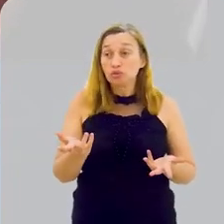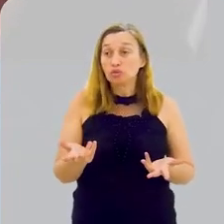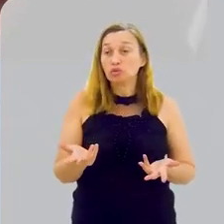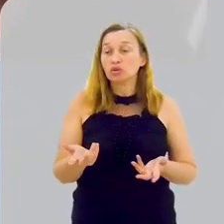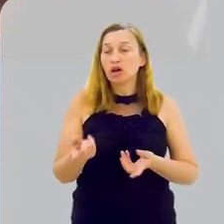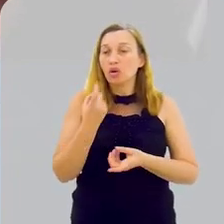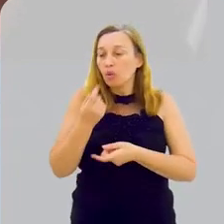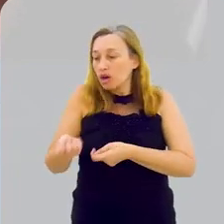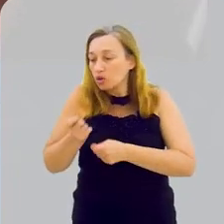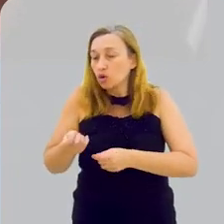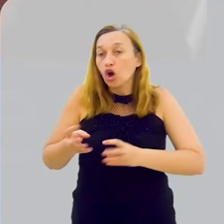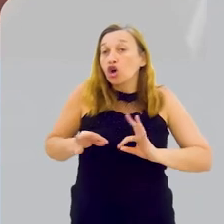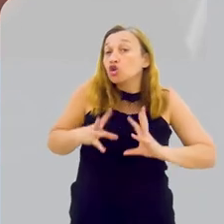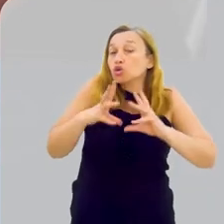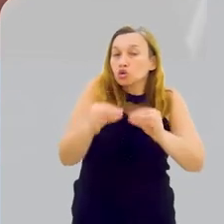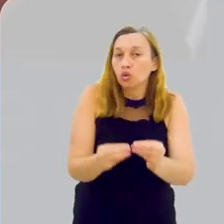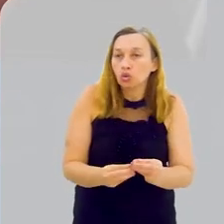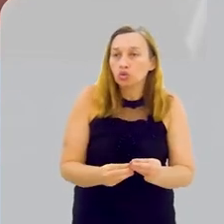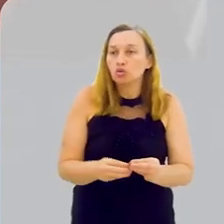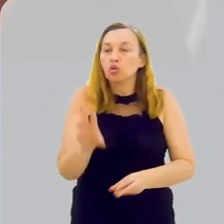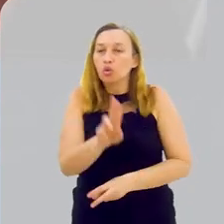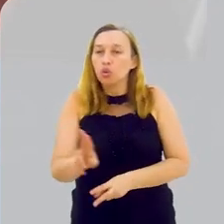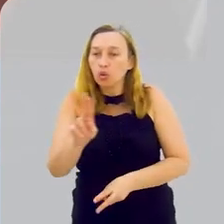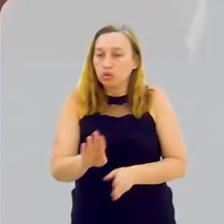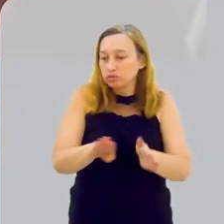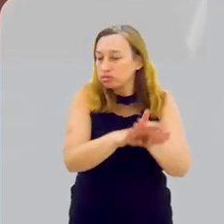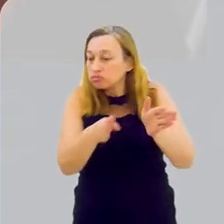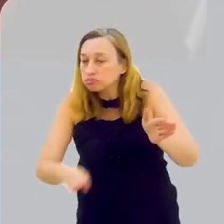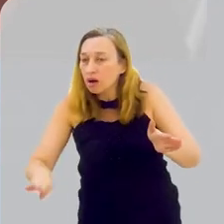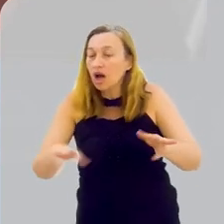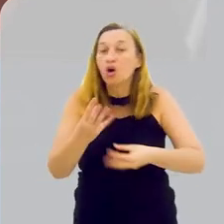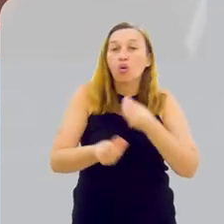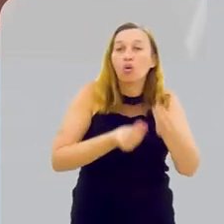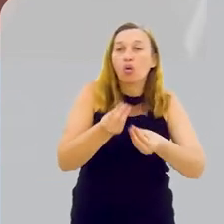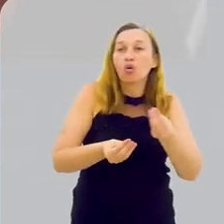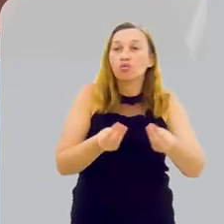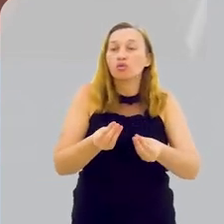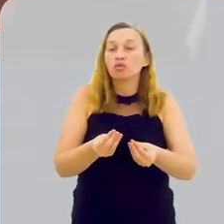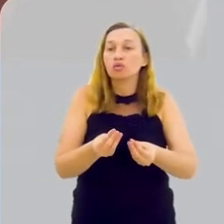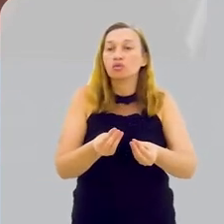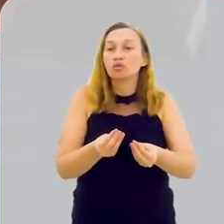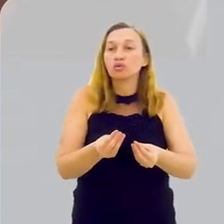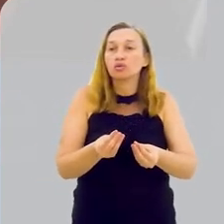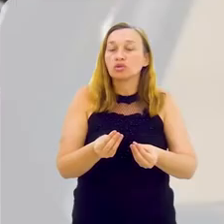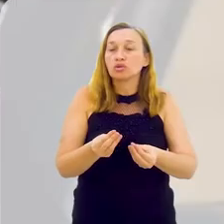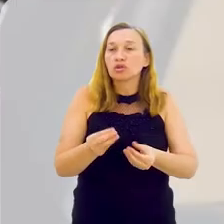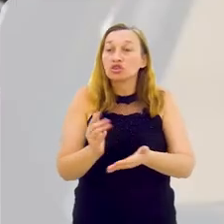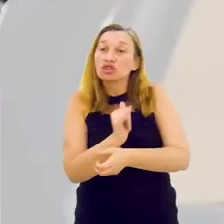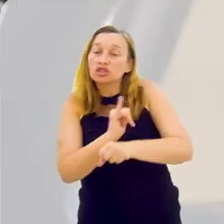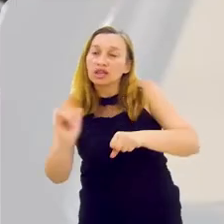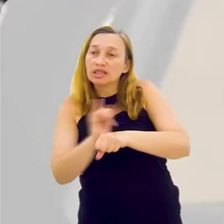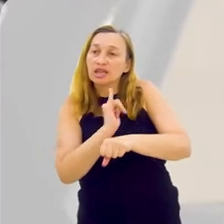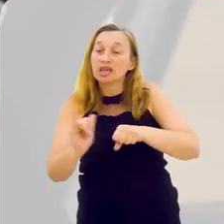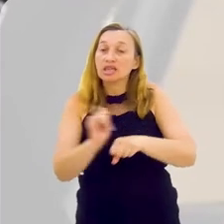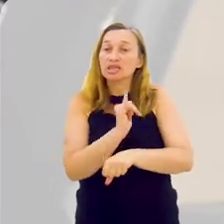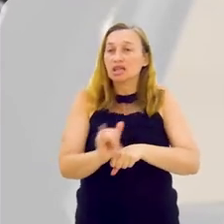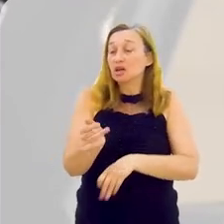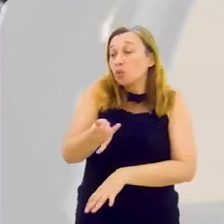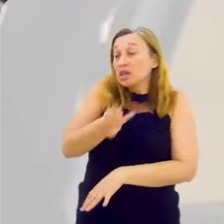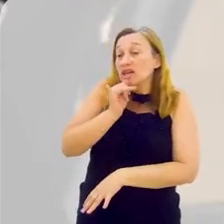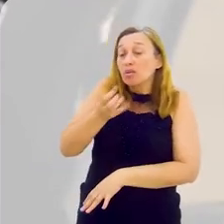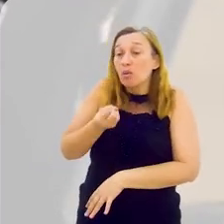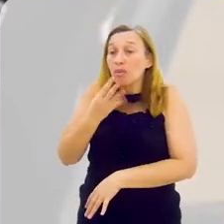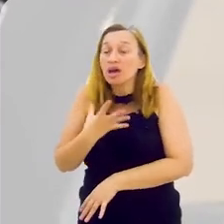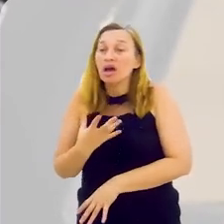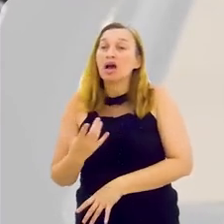e toda a aquicultura e todos os setores que podem estar numa determinada região que utilizam os oceanos como recurso